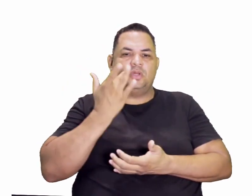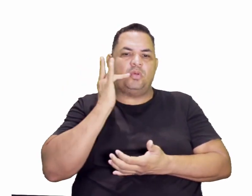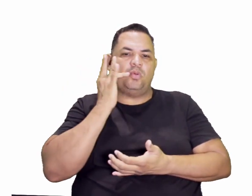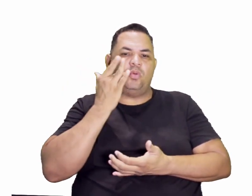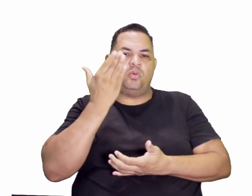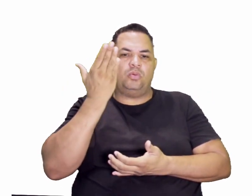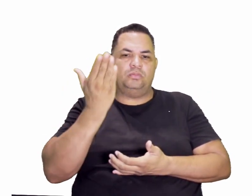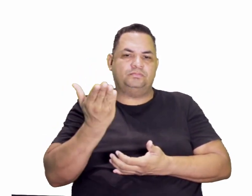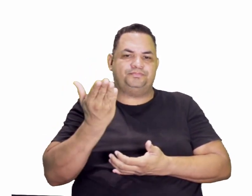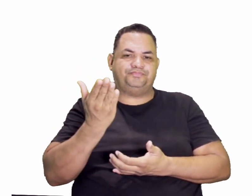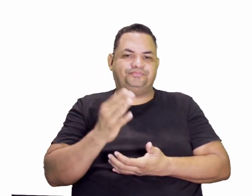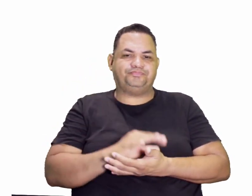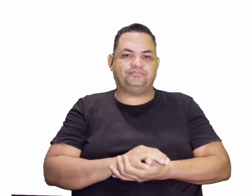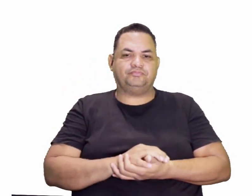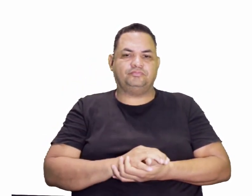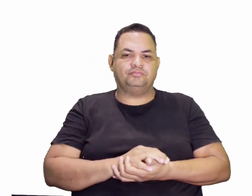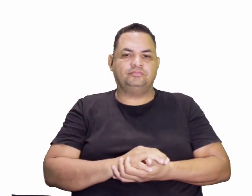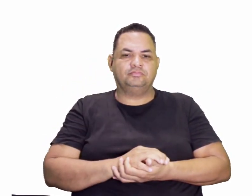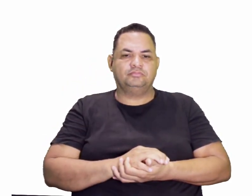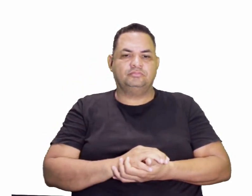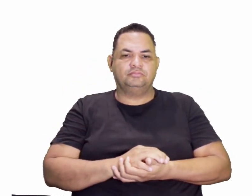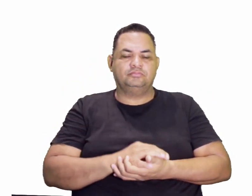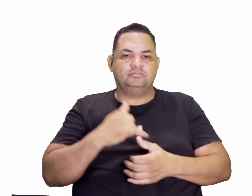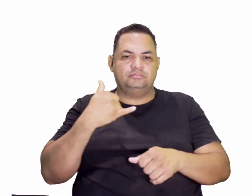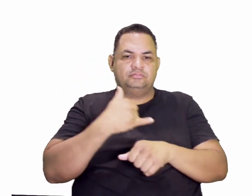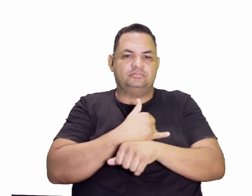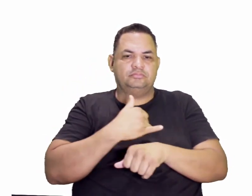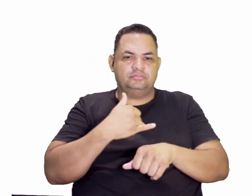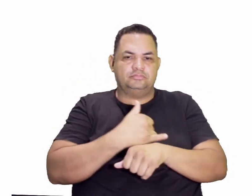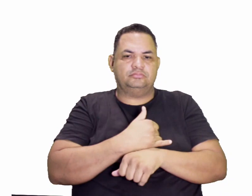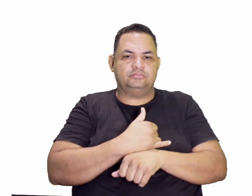ouro. Vamos colocar aqui o ferro.